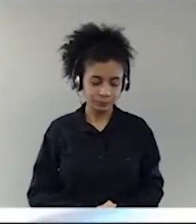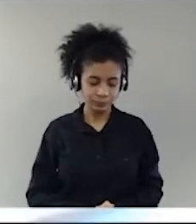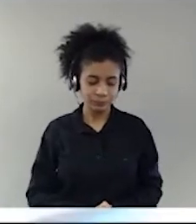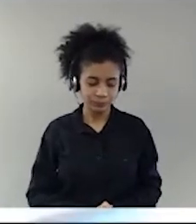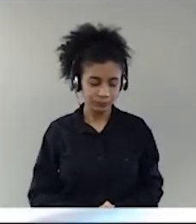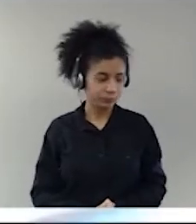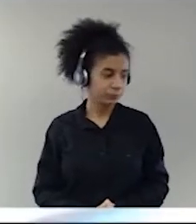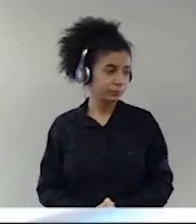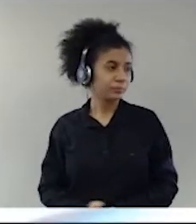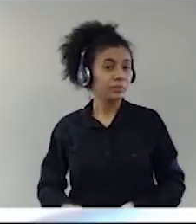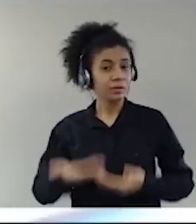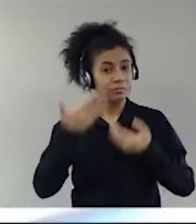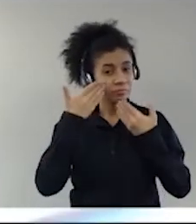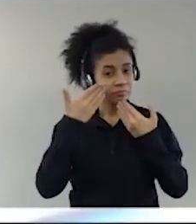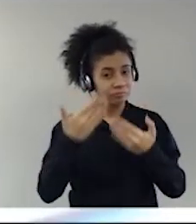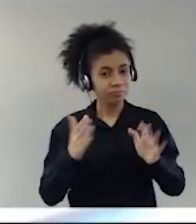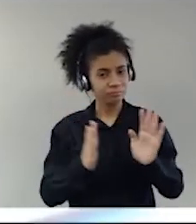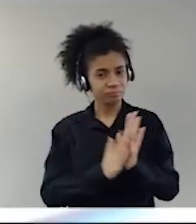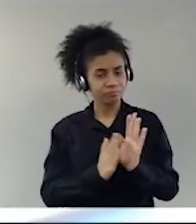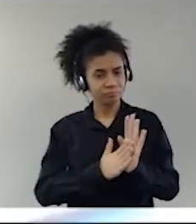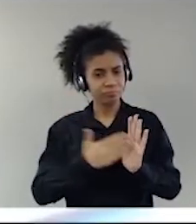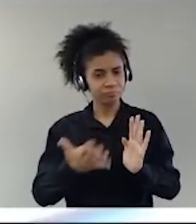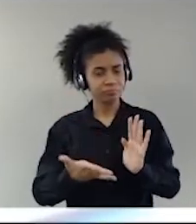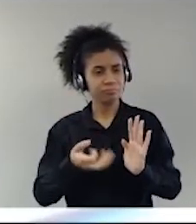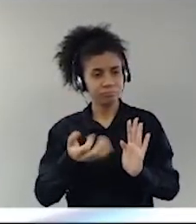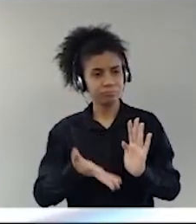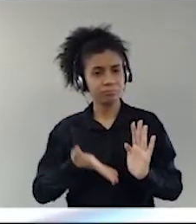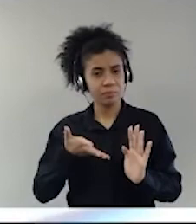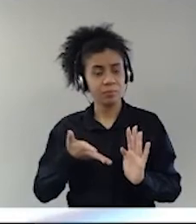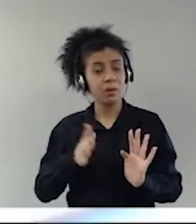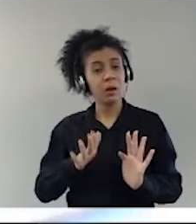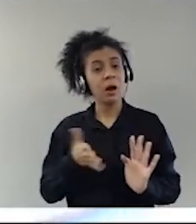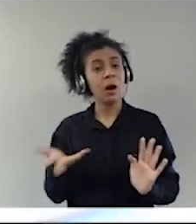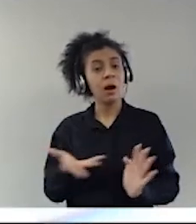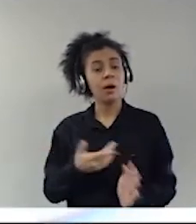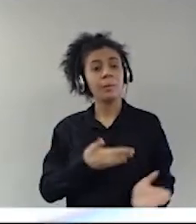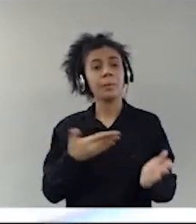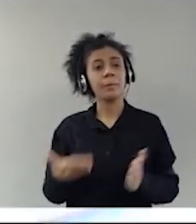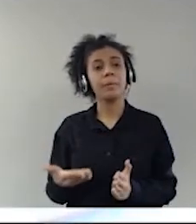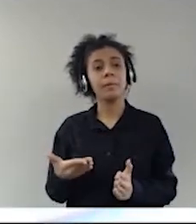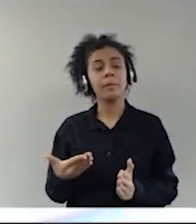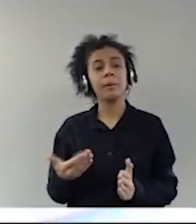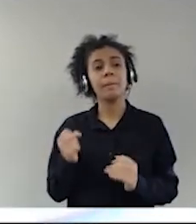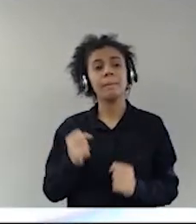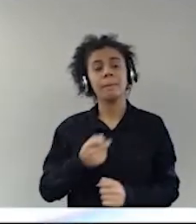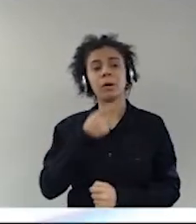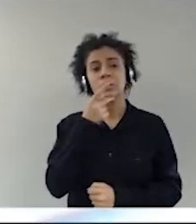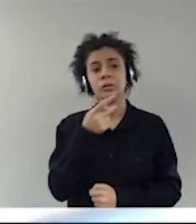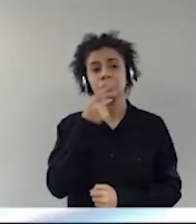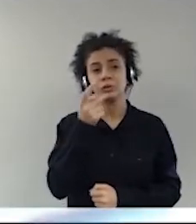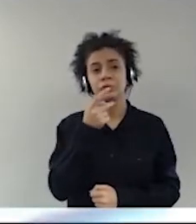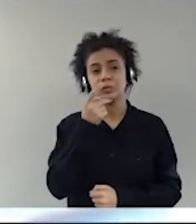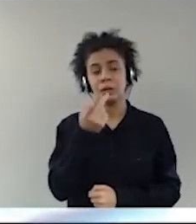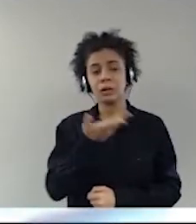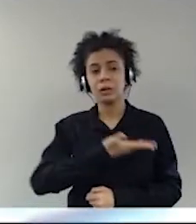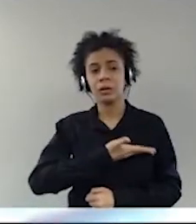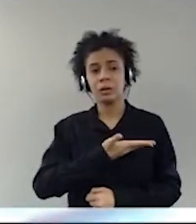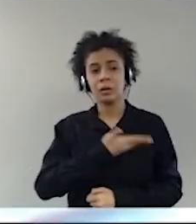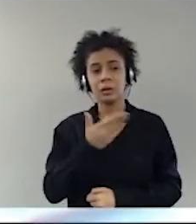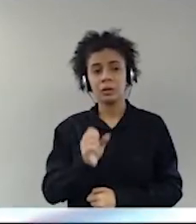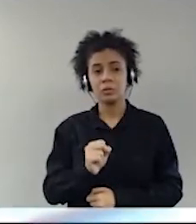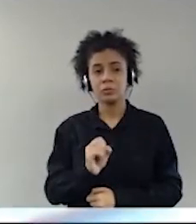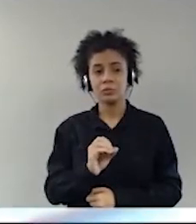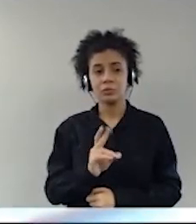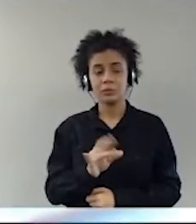Nicodemos. Parabéns pelo brilho de sua intervenção. E, na sequência, eu passo a palavra à colega